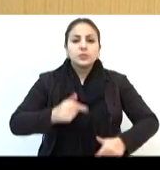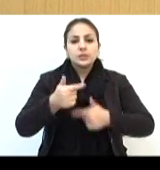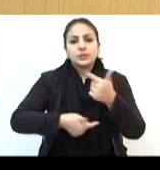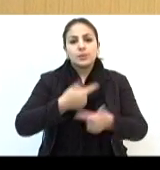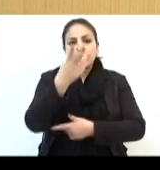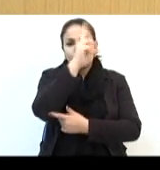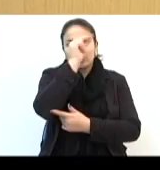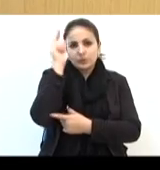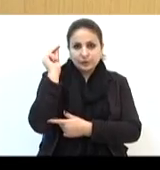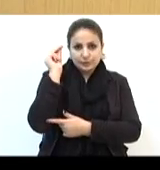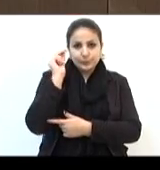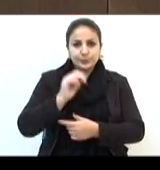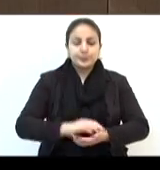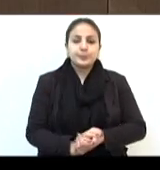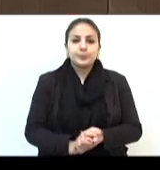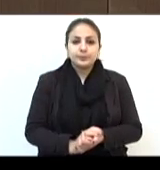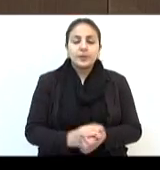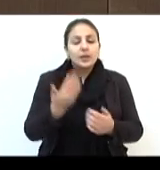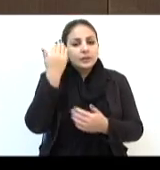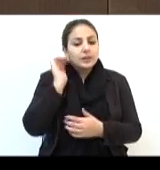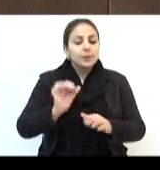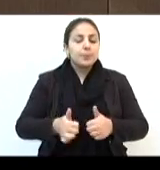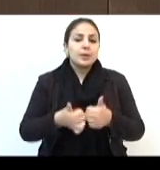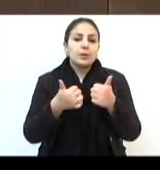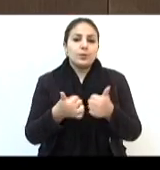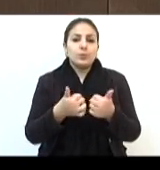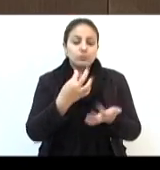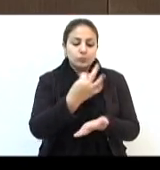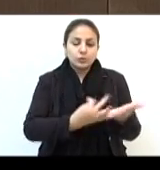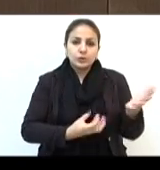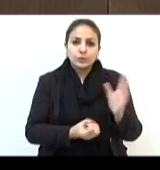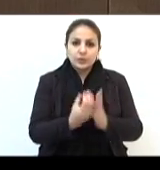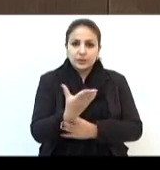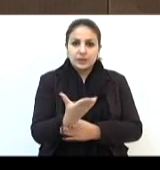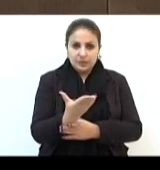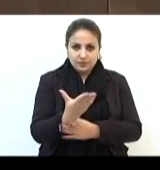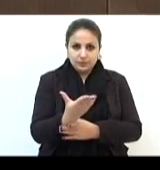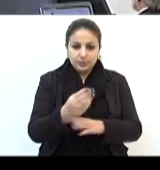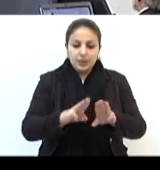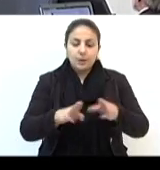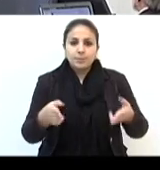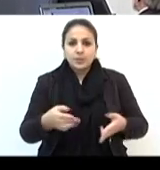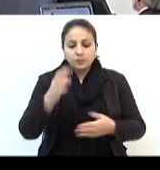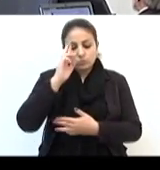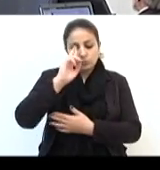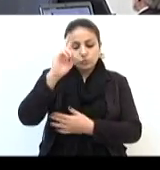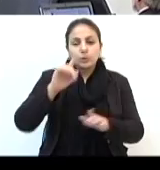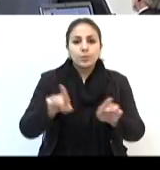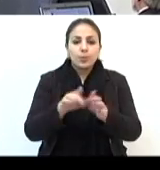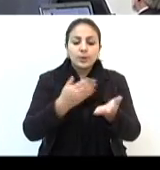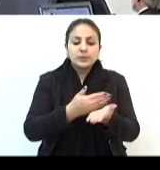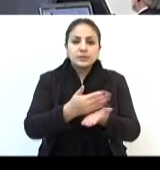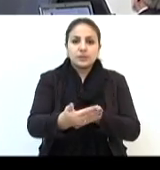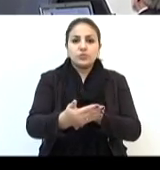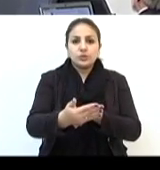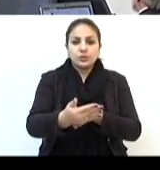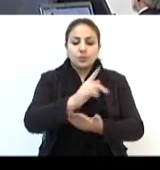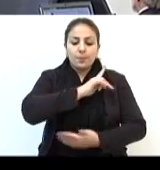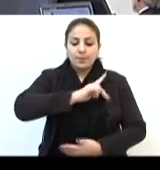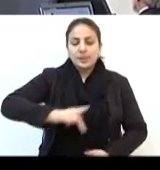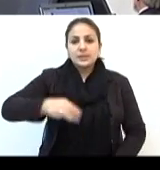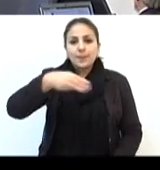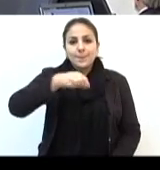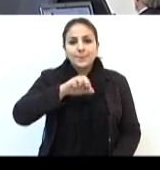municipais. Entenda melhor. O texto foi protocolado pela mesa diretora, mas é uma iniciativa do presidente